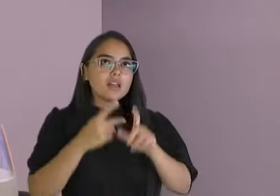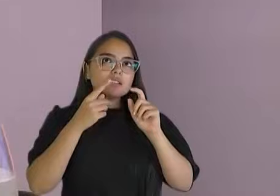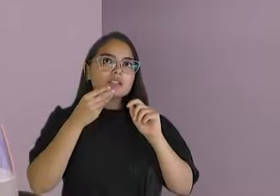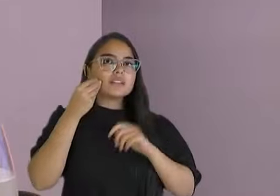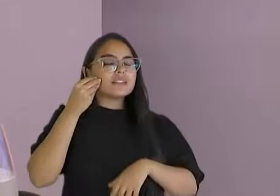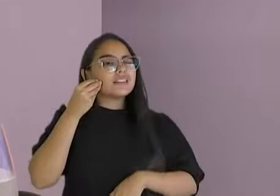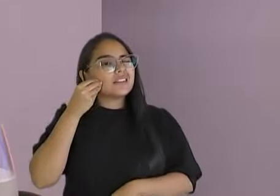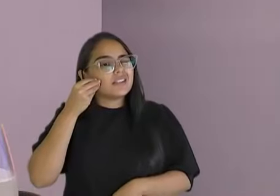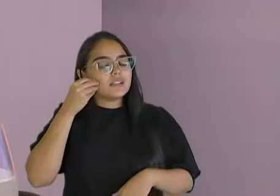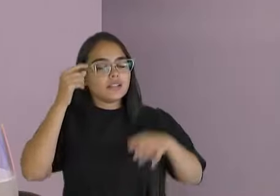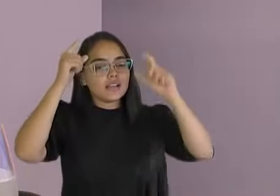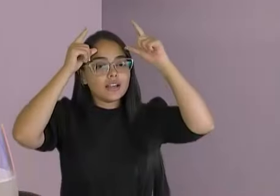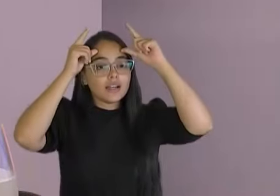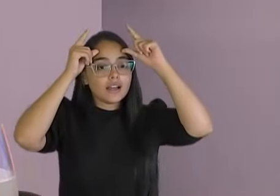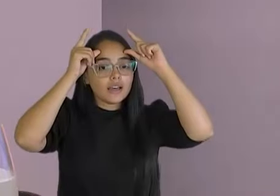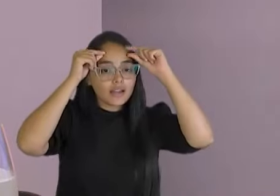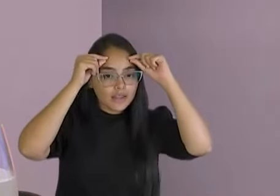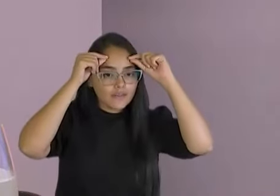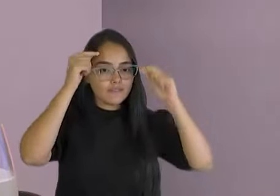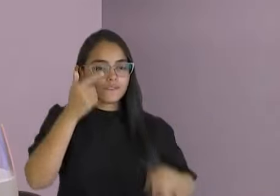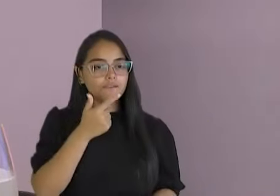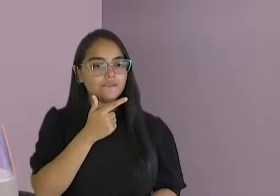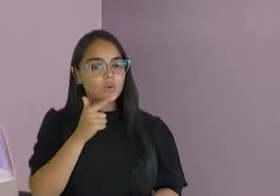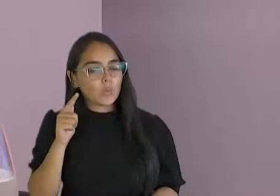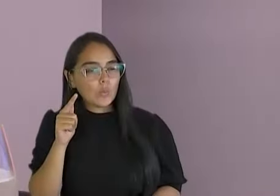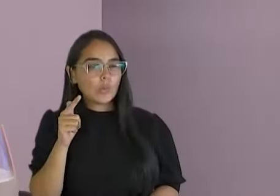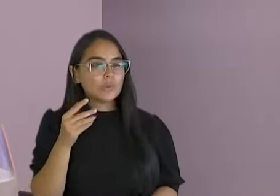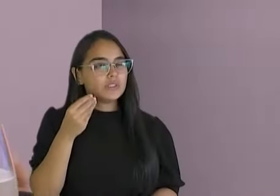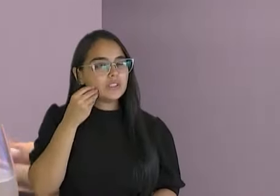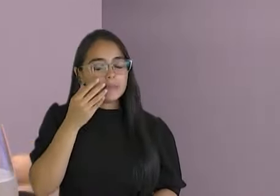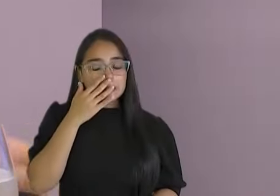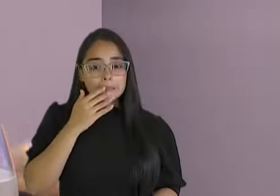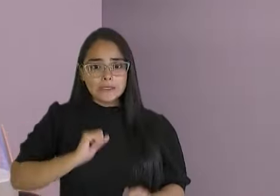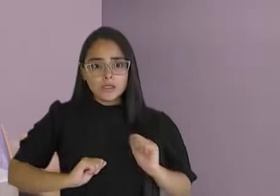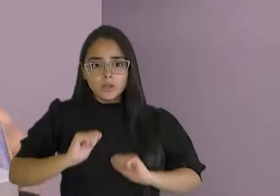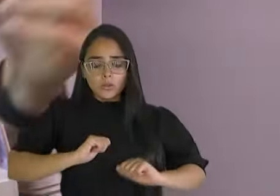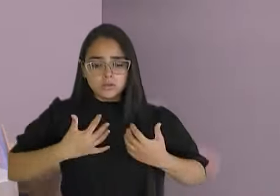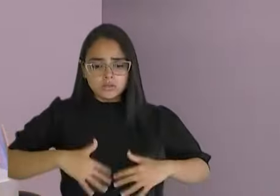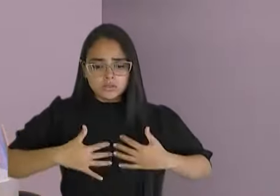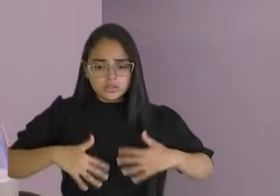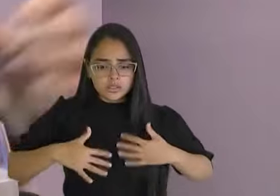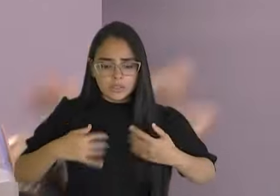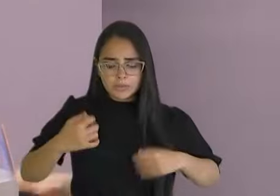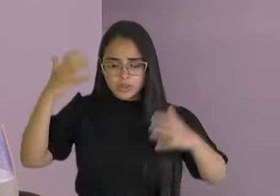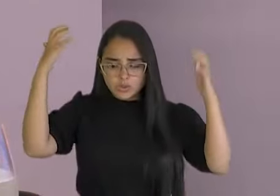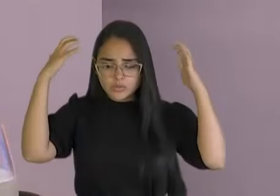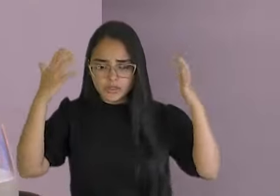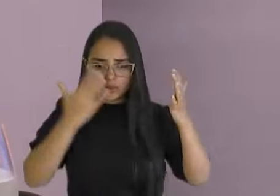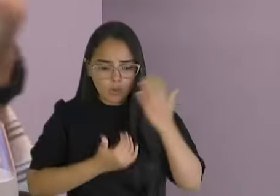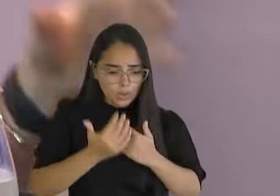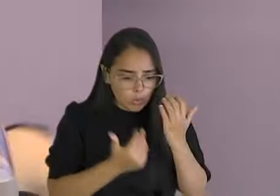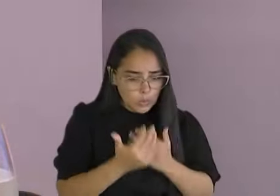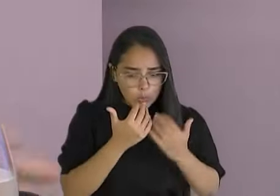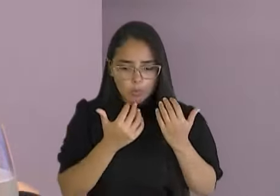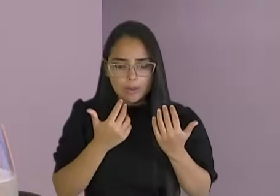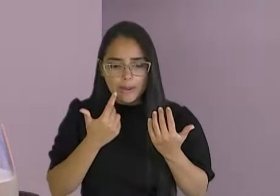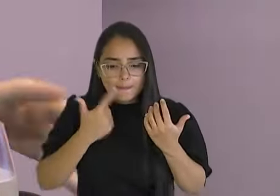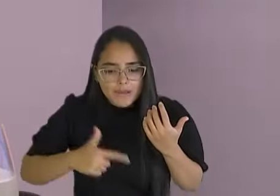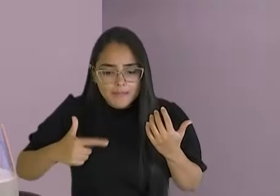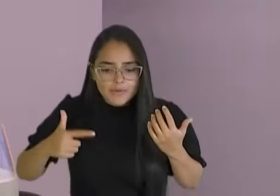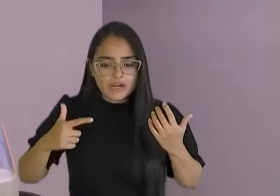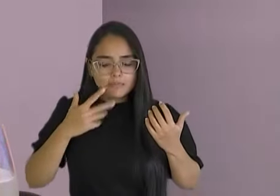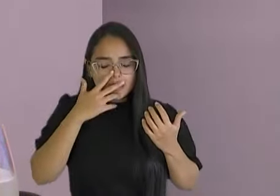esses sintomas de dependência, também é outro sintoma, né? Então, eu tô ali tão angustiado que eu preciso tomar um banho, eu preciso comer mais, eu preciso... Então, ali é você minimamente